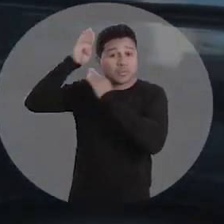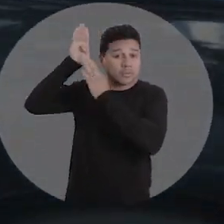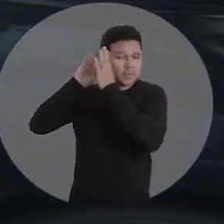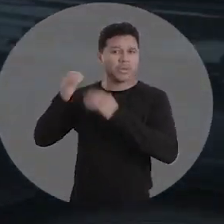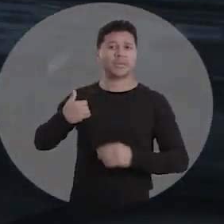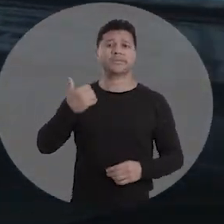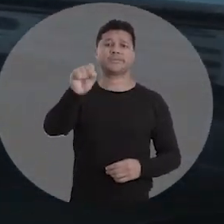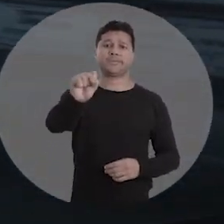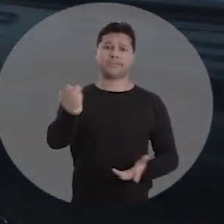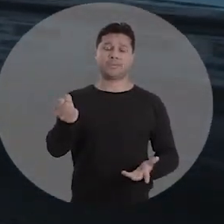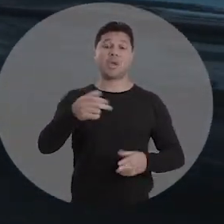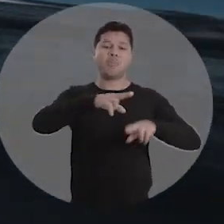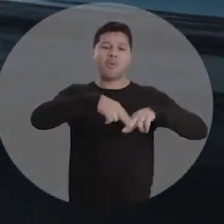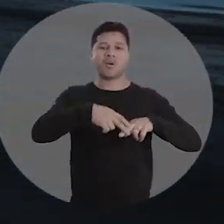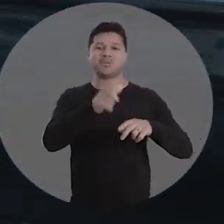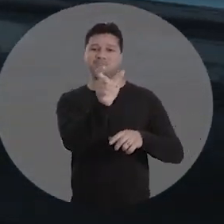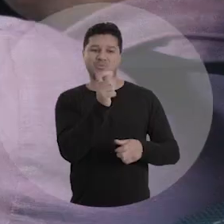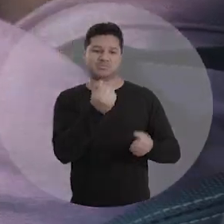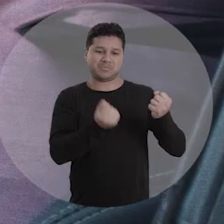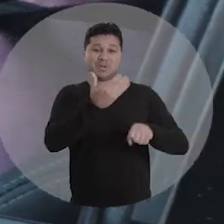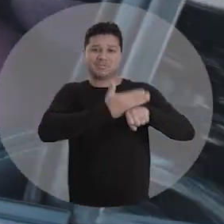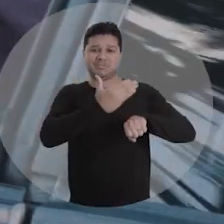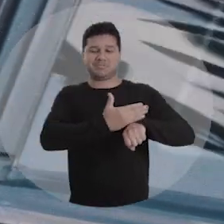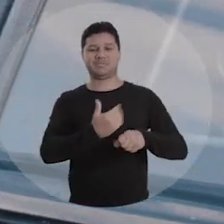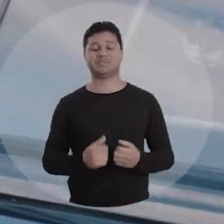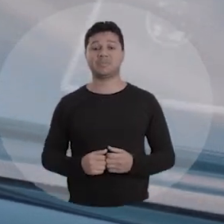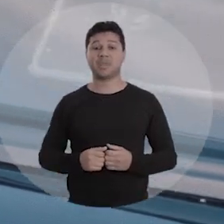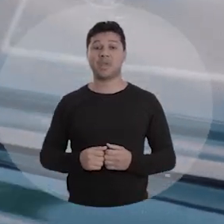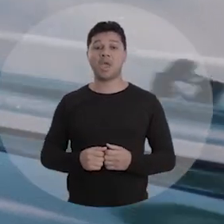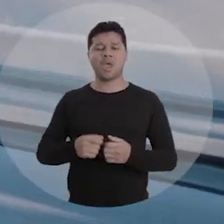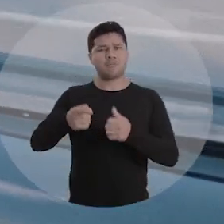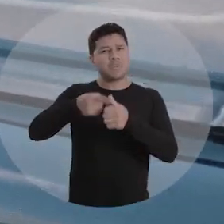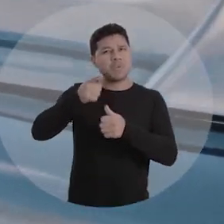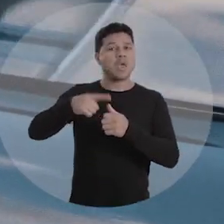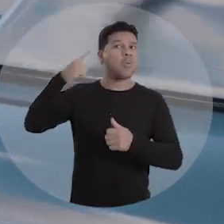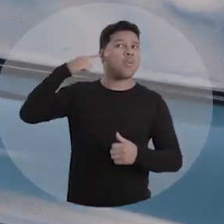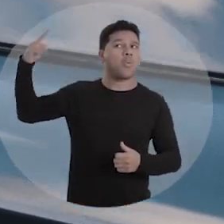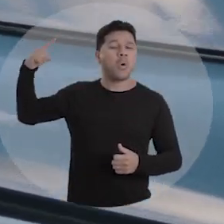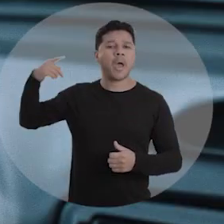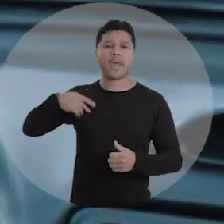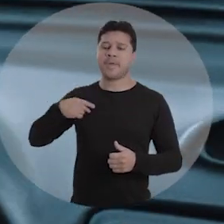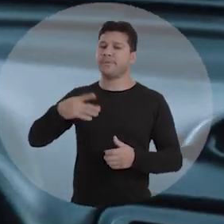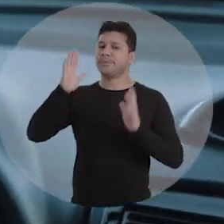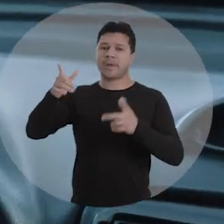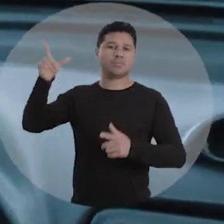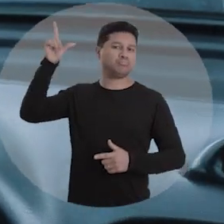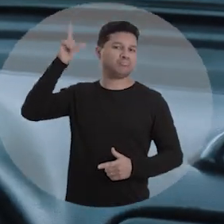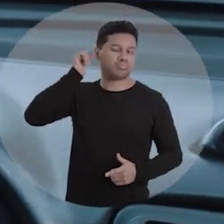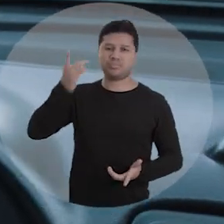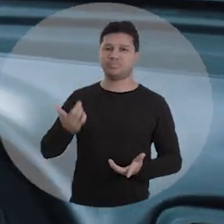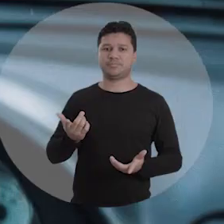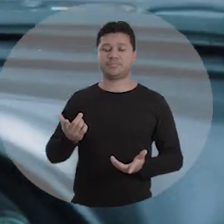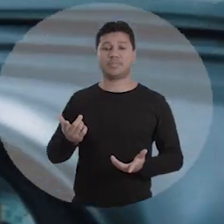já tinham 18 anos para tirar carteira de motorista quando eu fiz a primeira geometria já estava no fundo pulsos de perda de